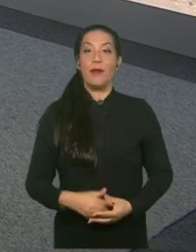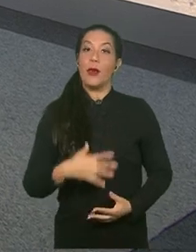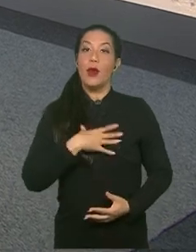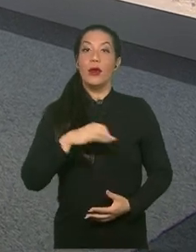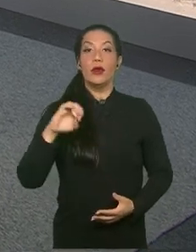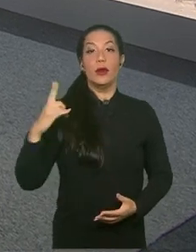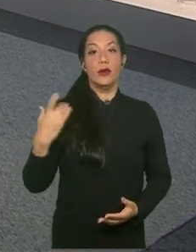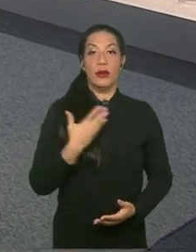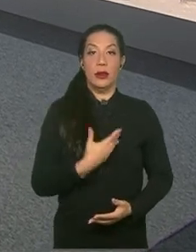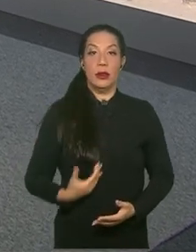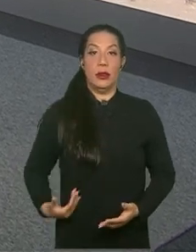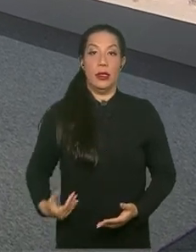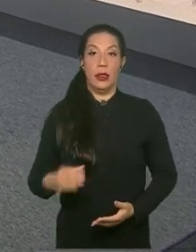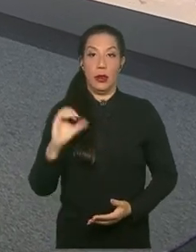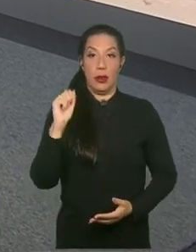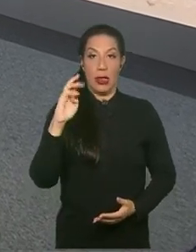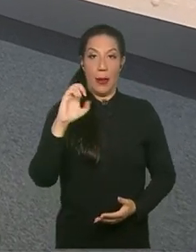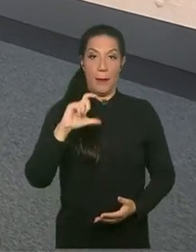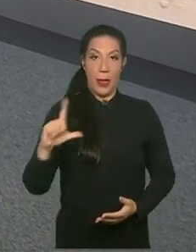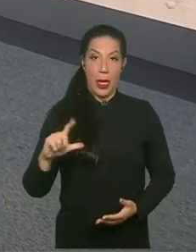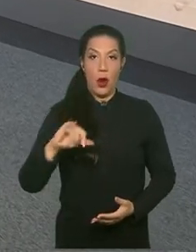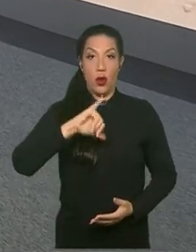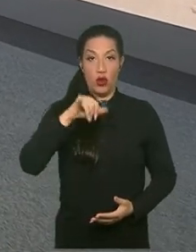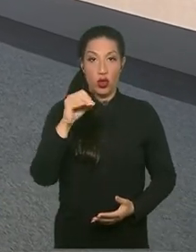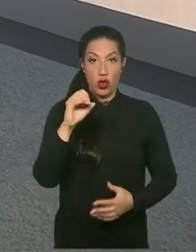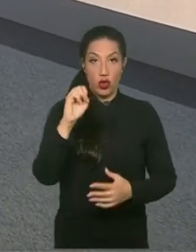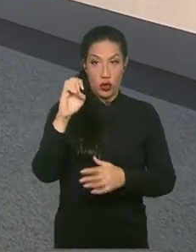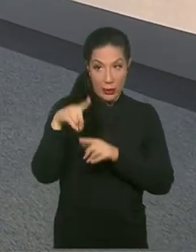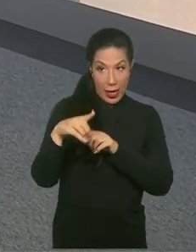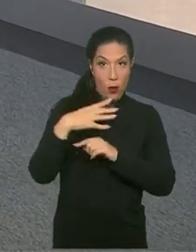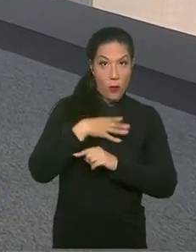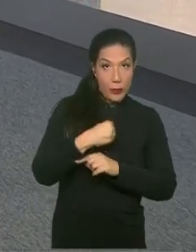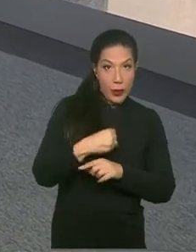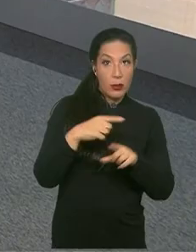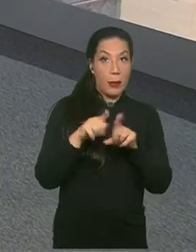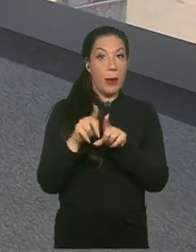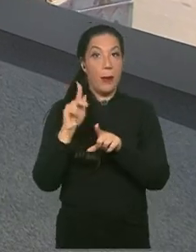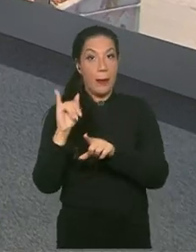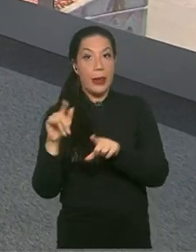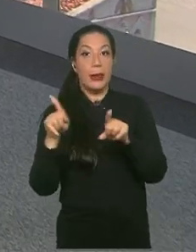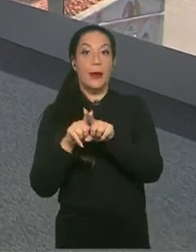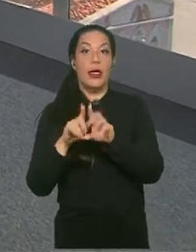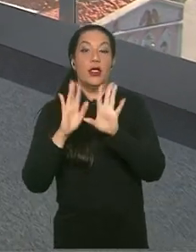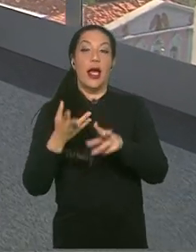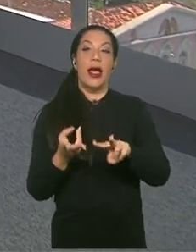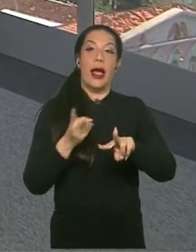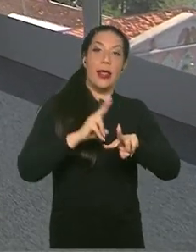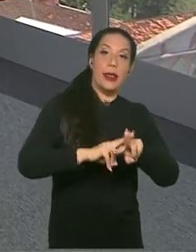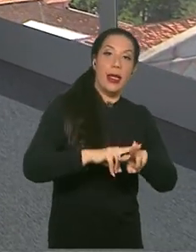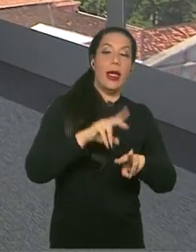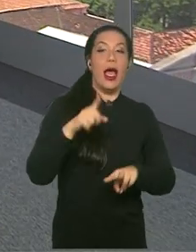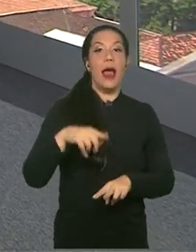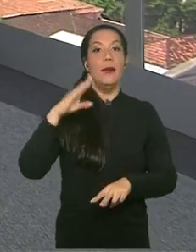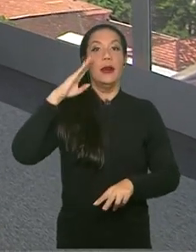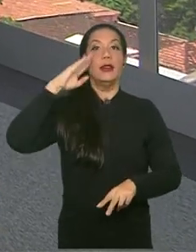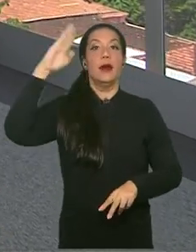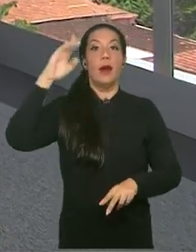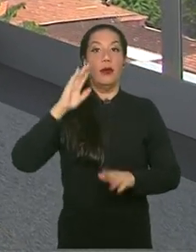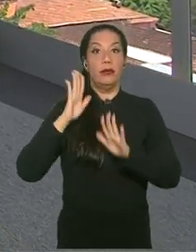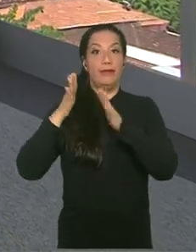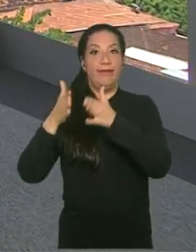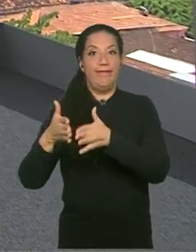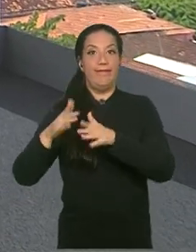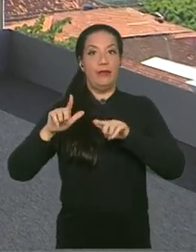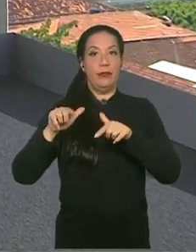o filho do ex-governador Sérgio Cabral José Eduardo Neves Cabral assim como o pai também já está na cadeia ele era um dos principais alvos